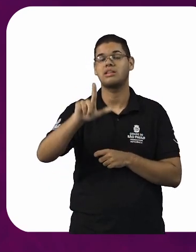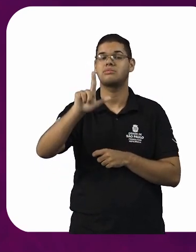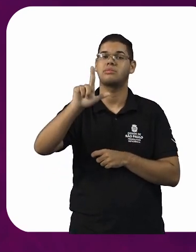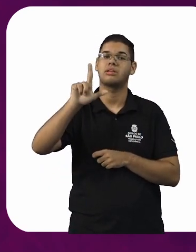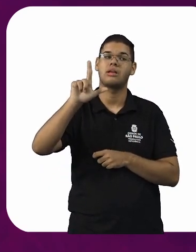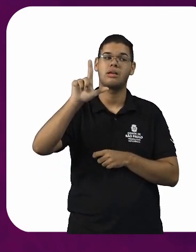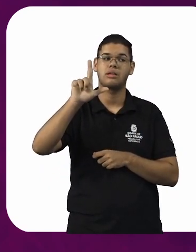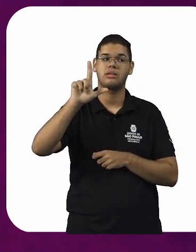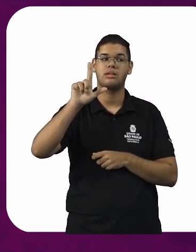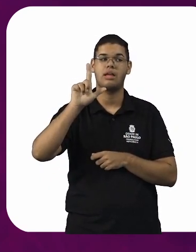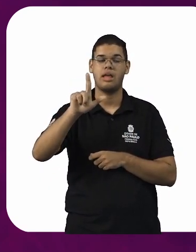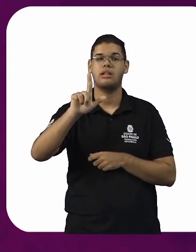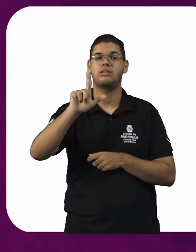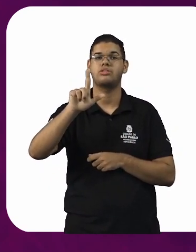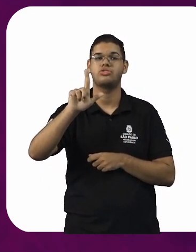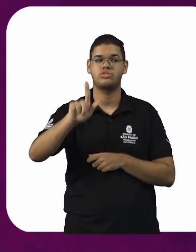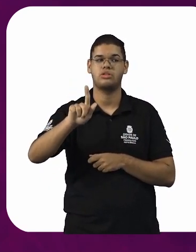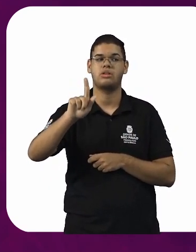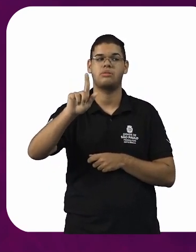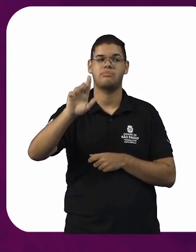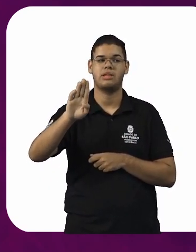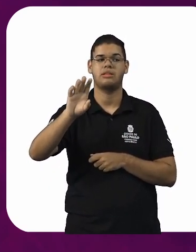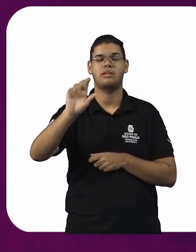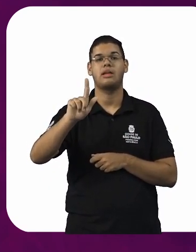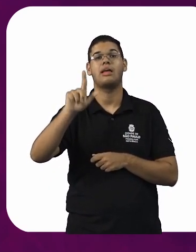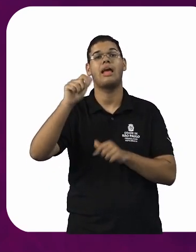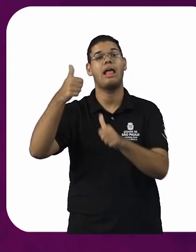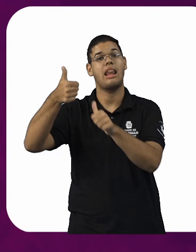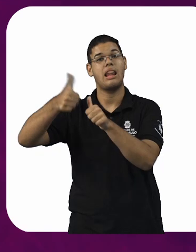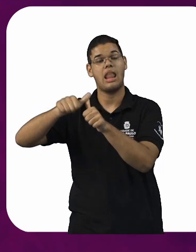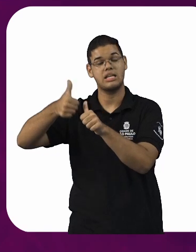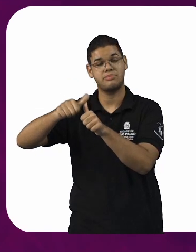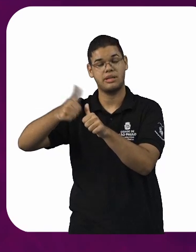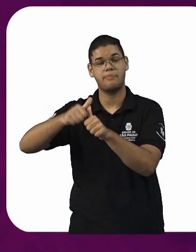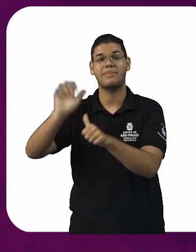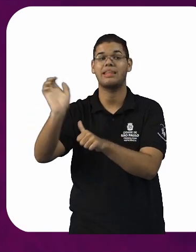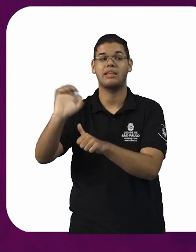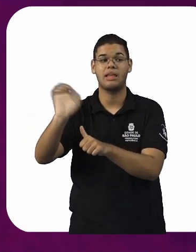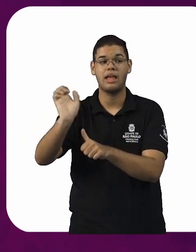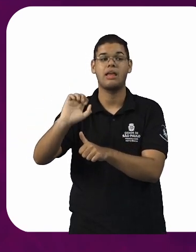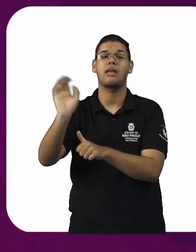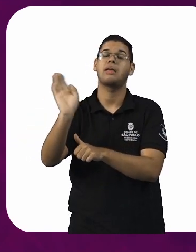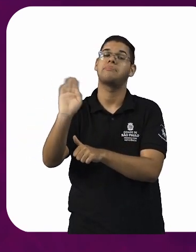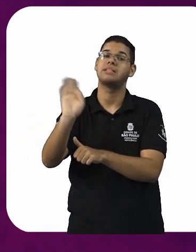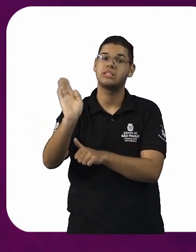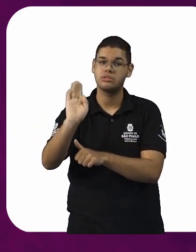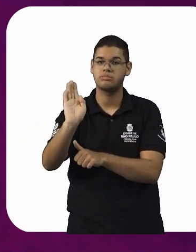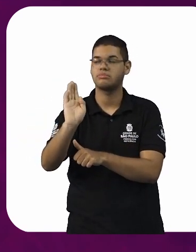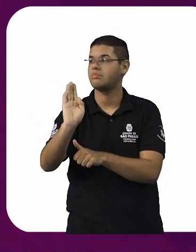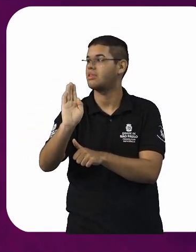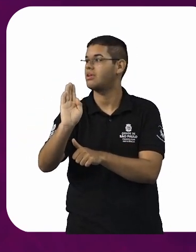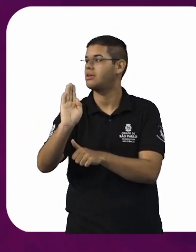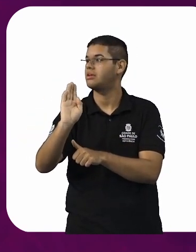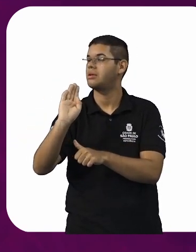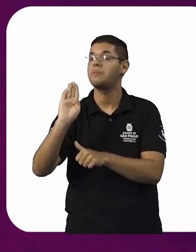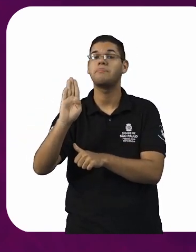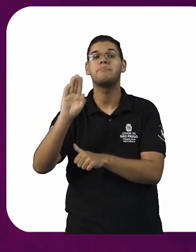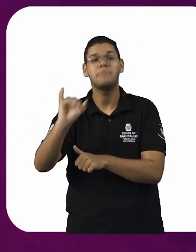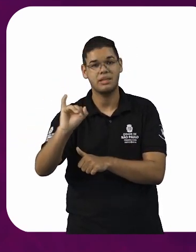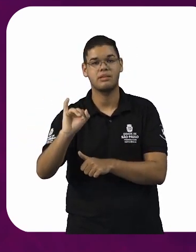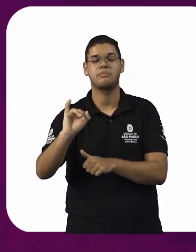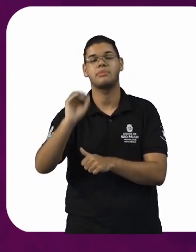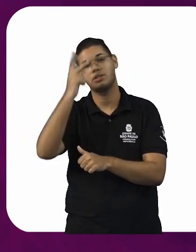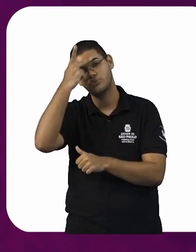e bissexuais. Então, pessoas que se atraem, homossexuais, lésbicas, gays e bissexuais, exclusivamente por pessoas do mesmo